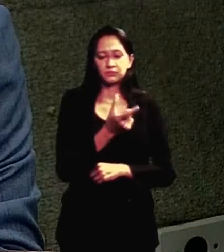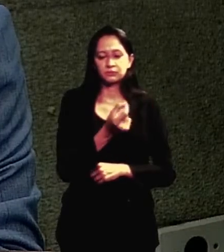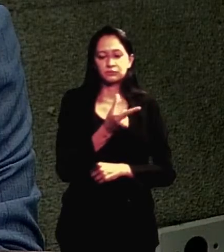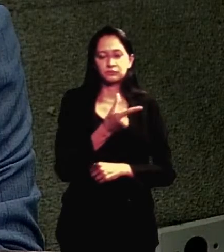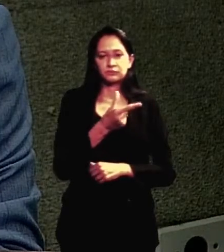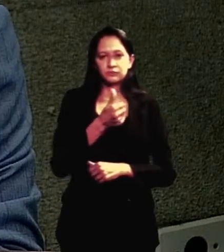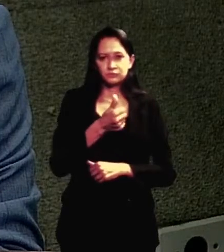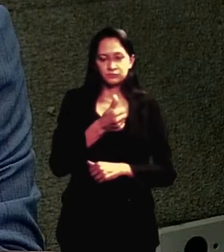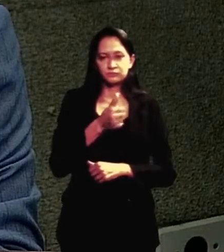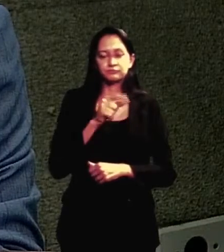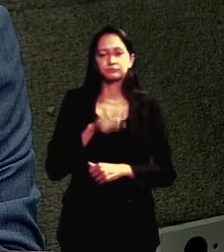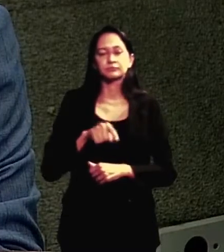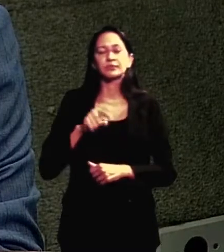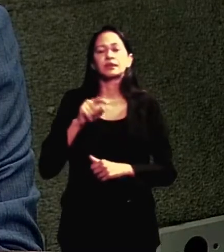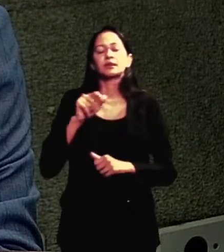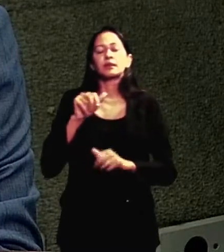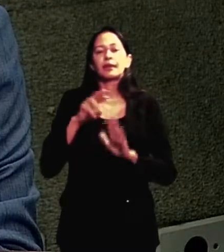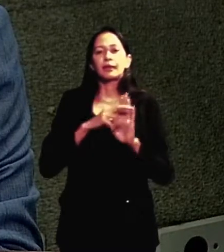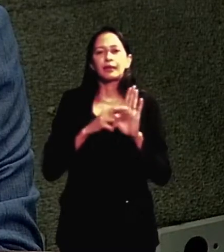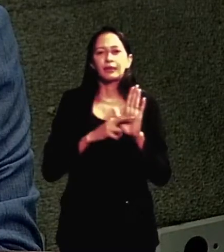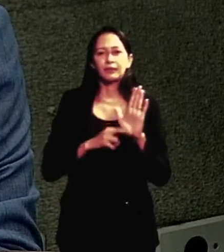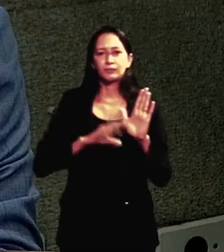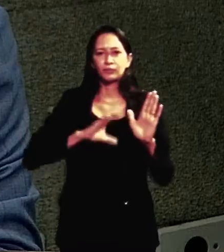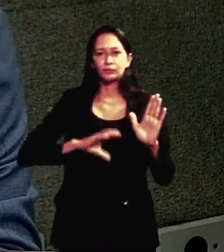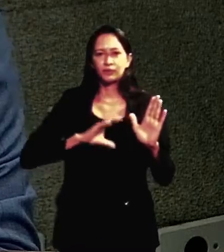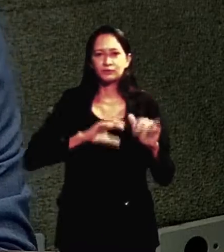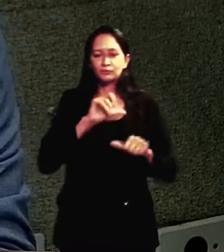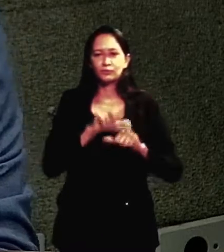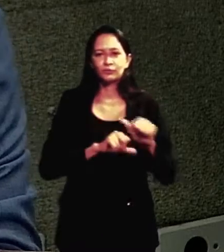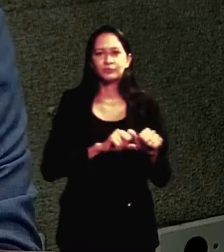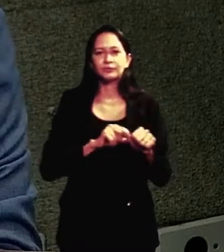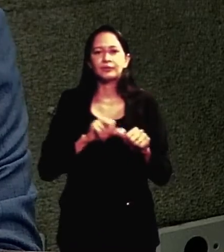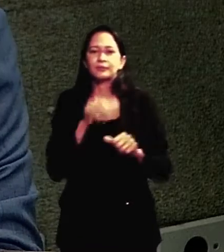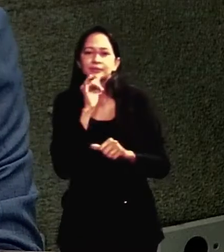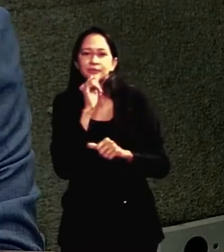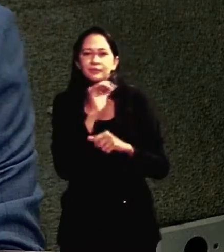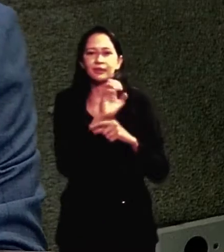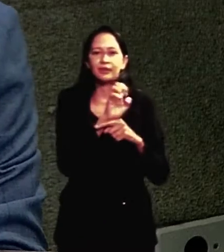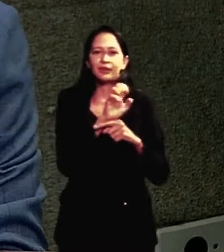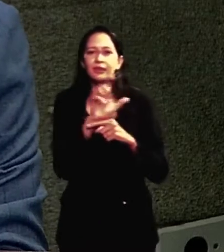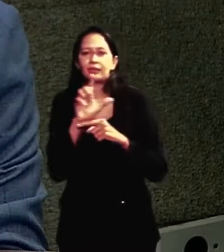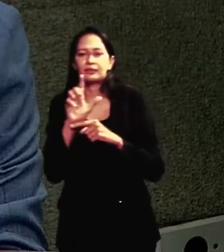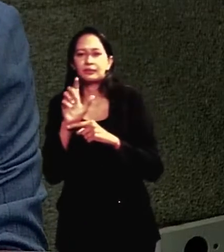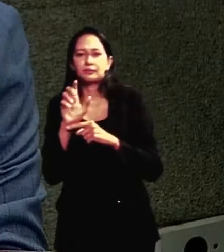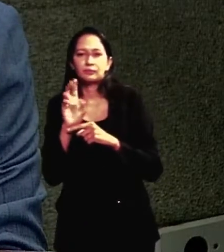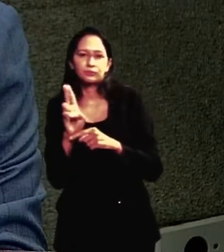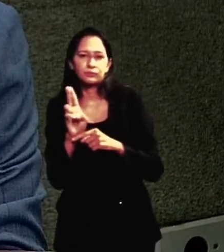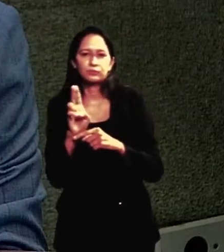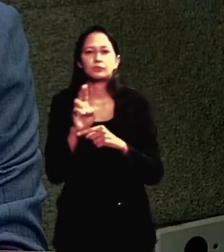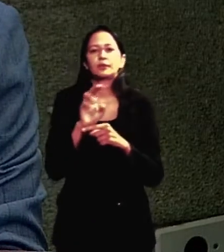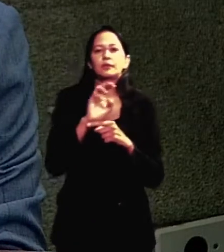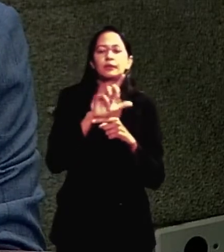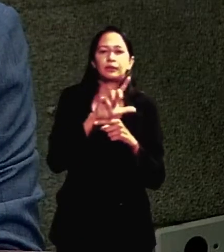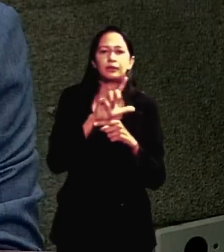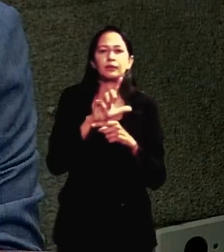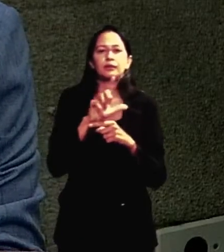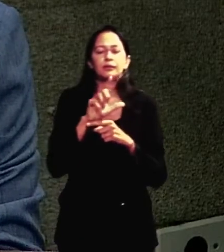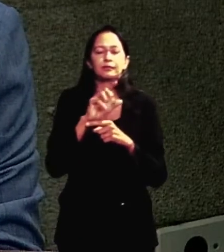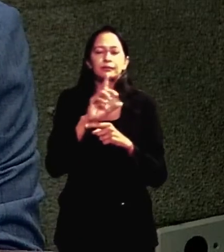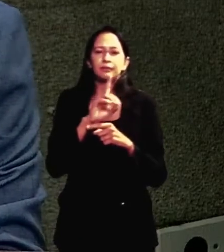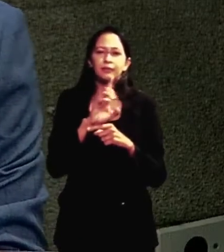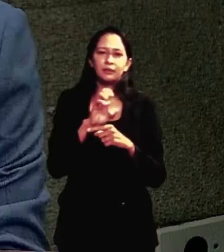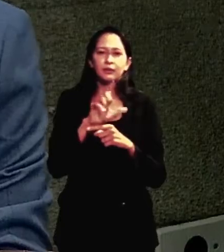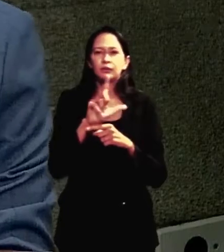sobre a vedação do uso de novas formas de flexão de gênero e de números das palavras da língua portuguesa. Procuradoria manifestou